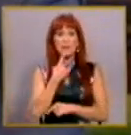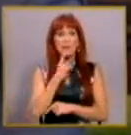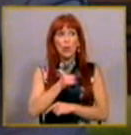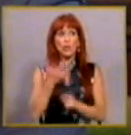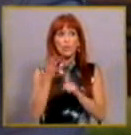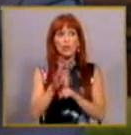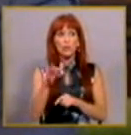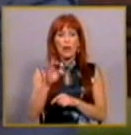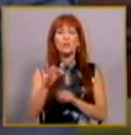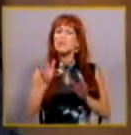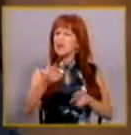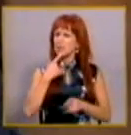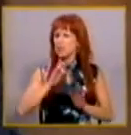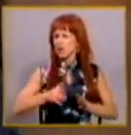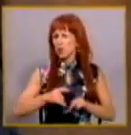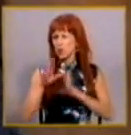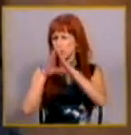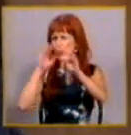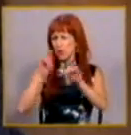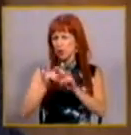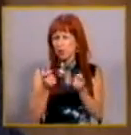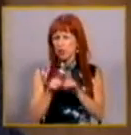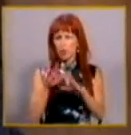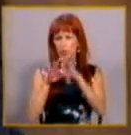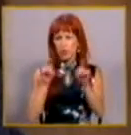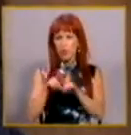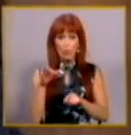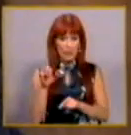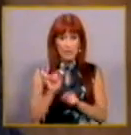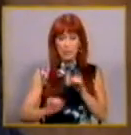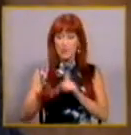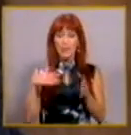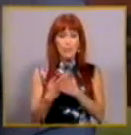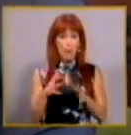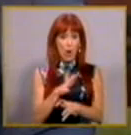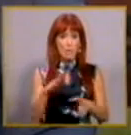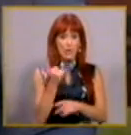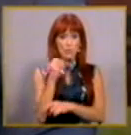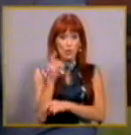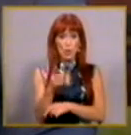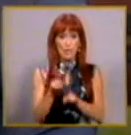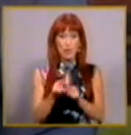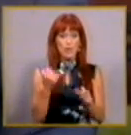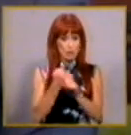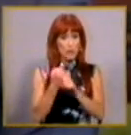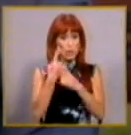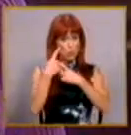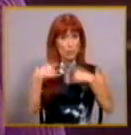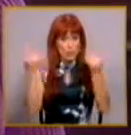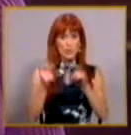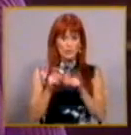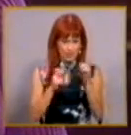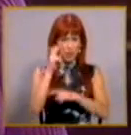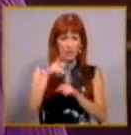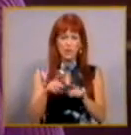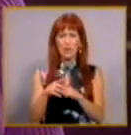por exemplo, o Partido Socialista devia ter percebido que o modelo, que é um pouco o modelo do Partido Comunista, que levou ao aumento em 2009 da função pública, que levou